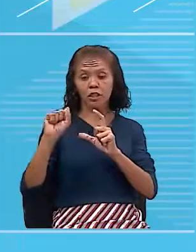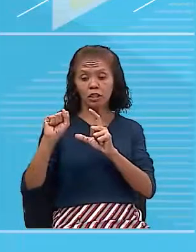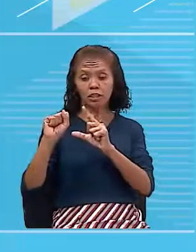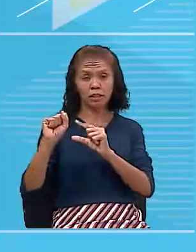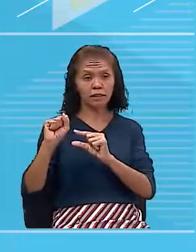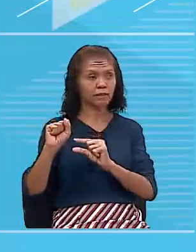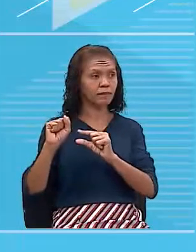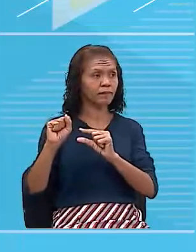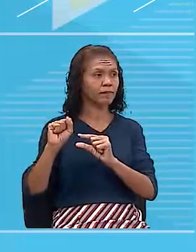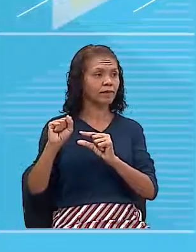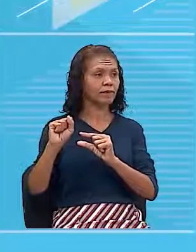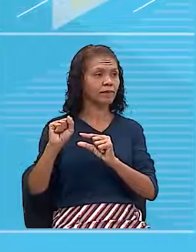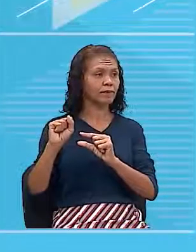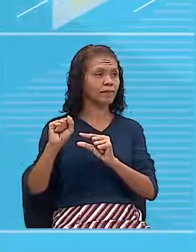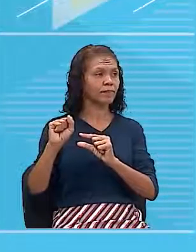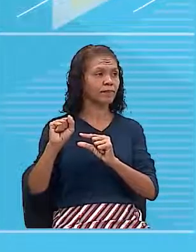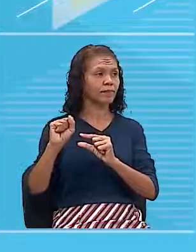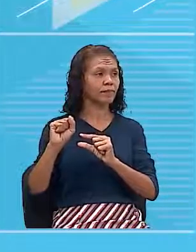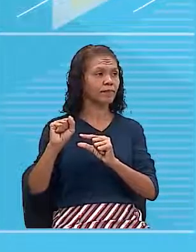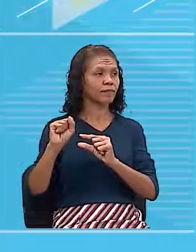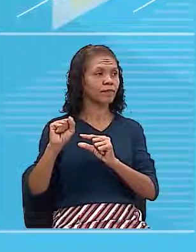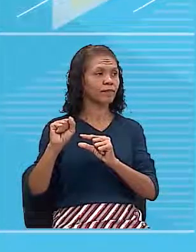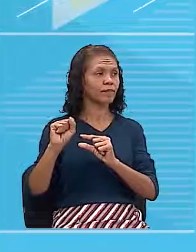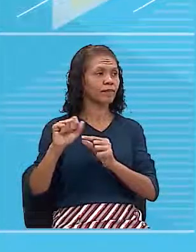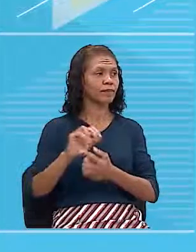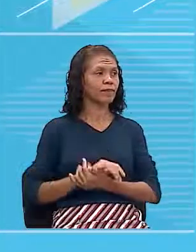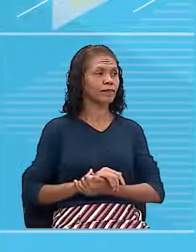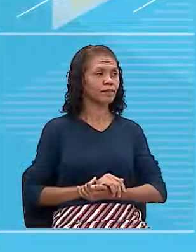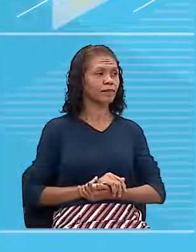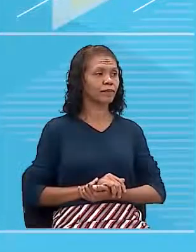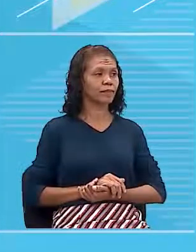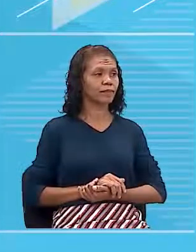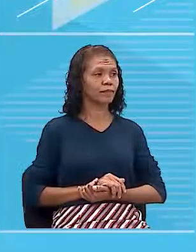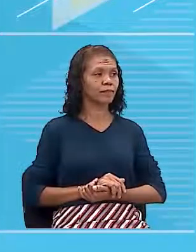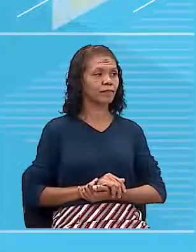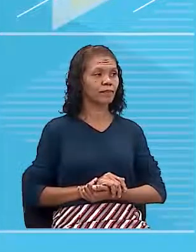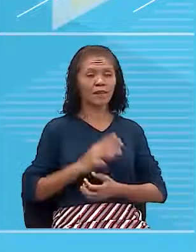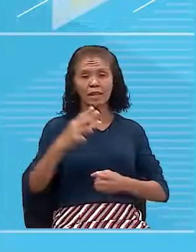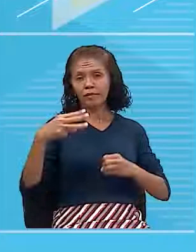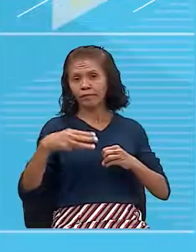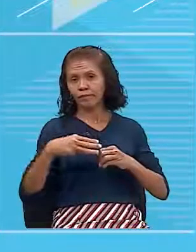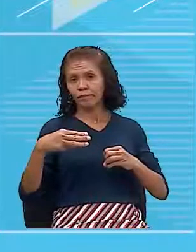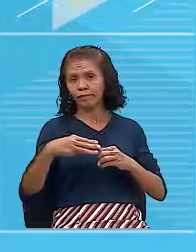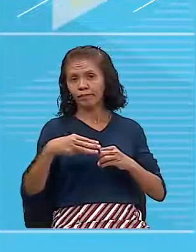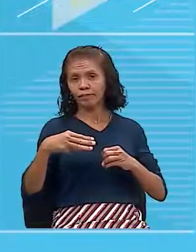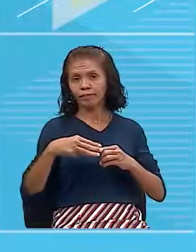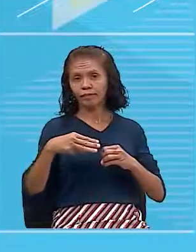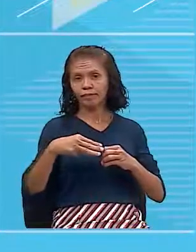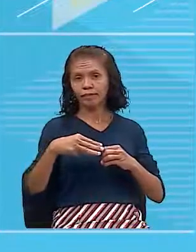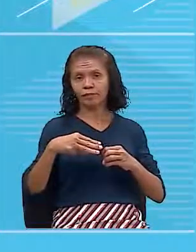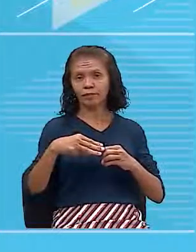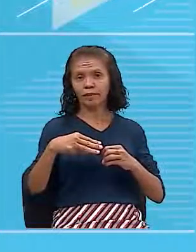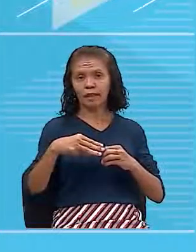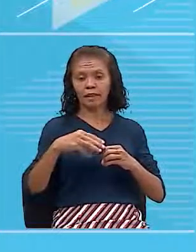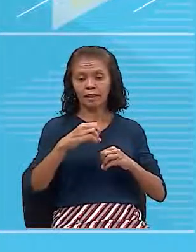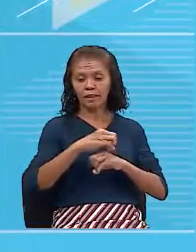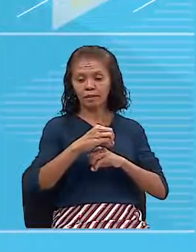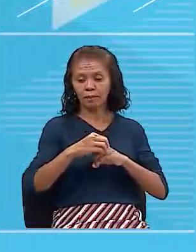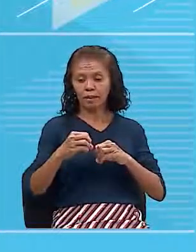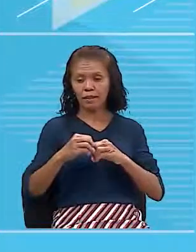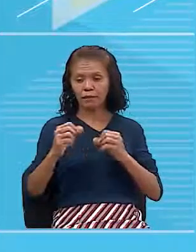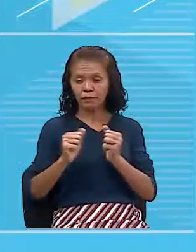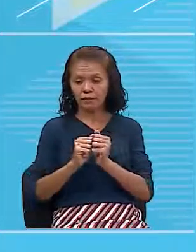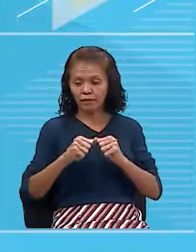na DH é tudo no mundo então quando as células conseguem quebrar as ligações dessas moléculas